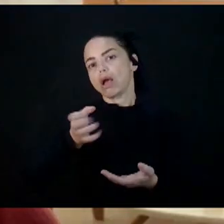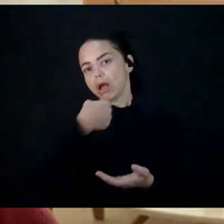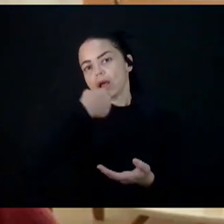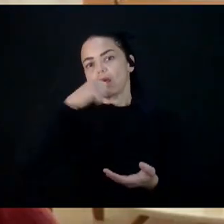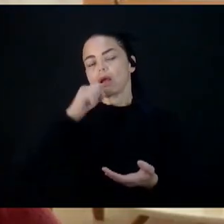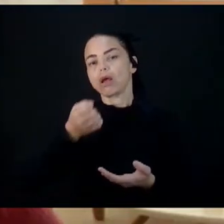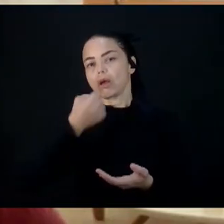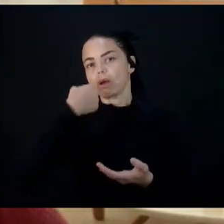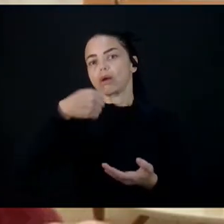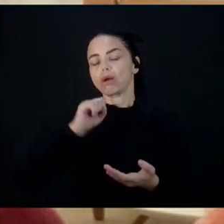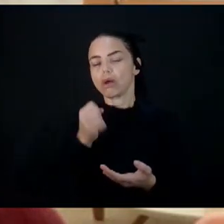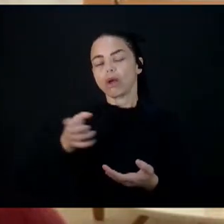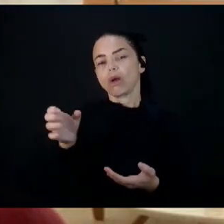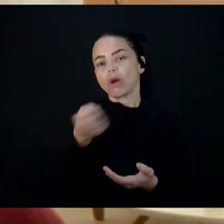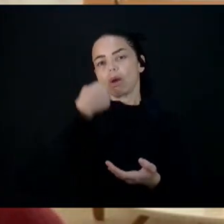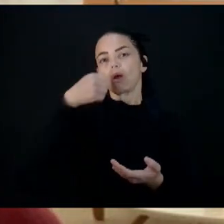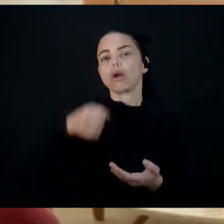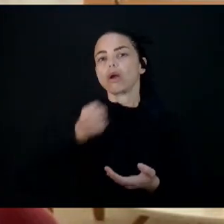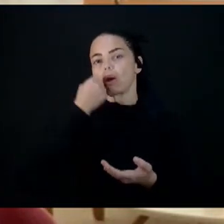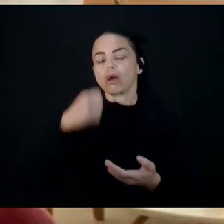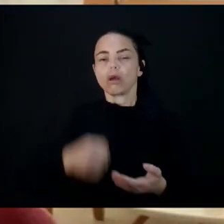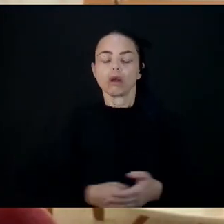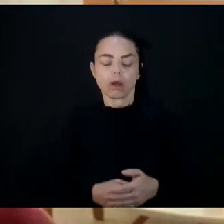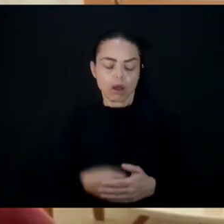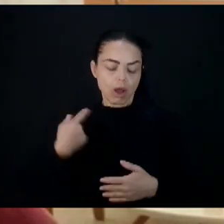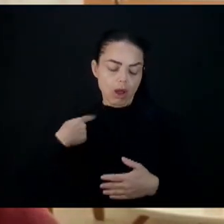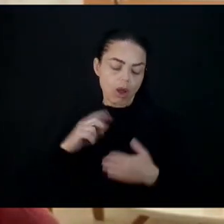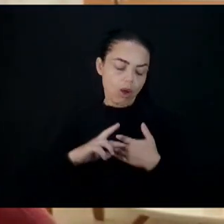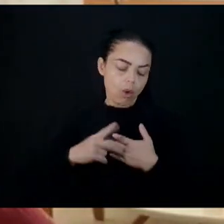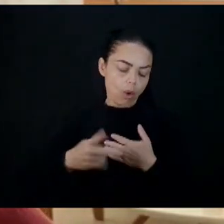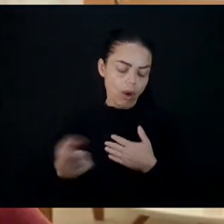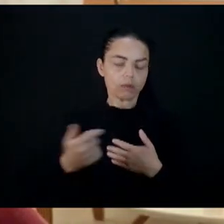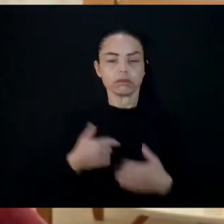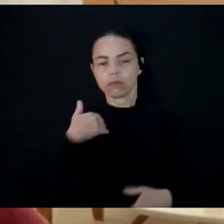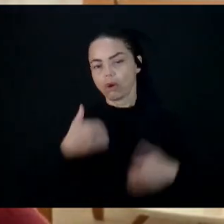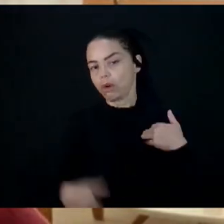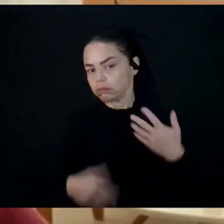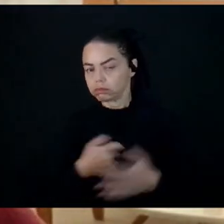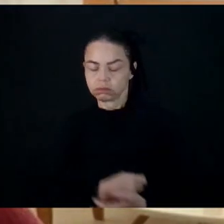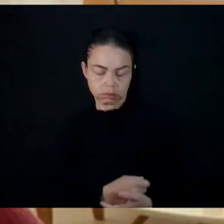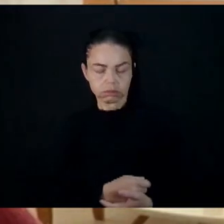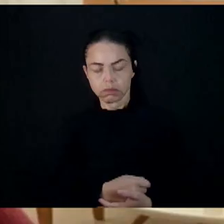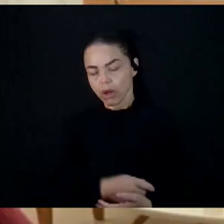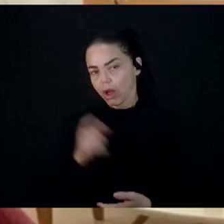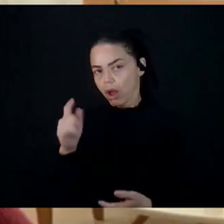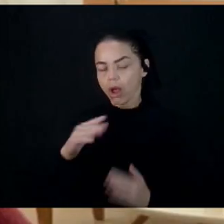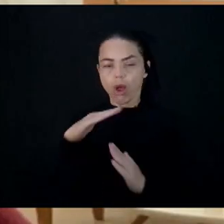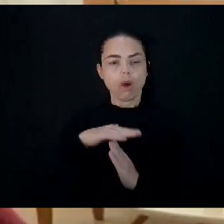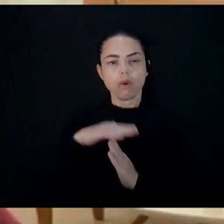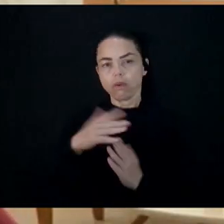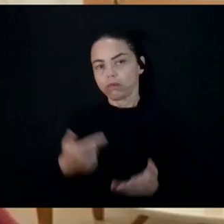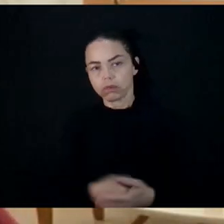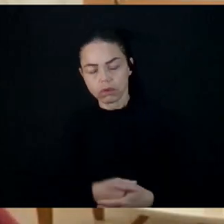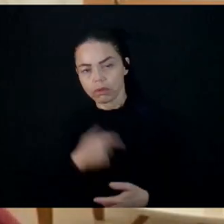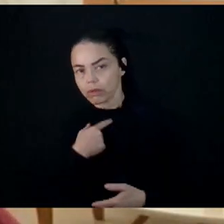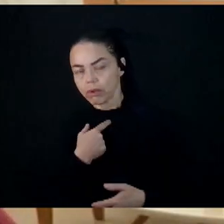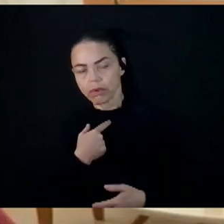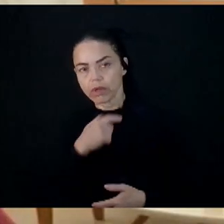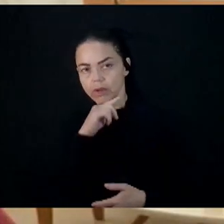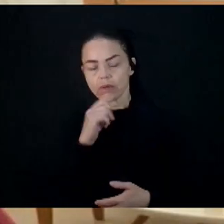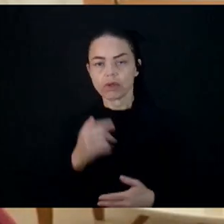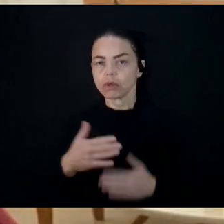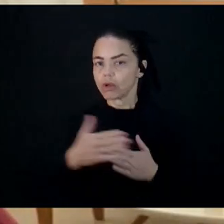consequências no seu comportamento, no seu corpo, como a doutora Mariana bem reforçou agora, falando